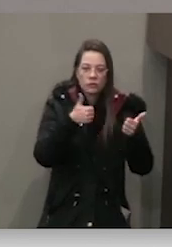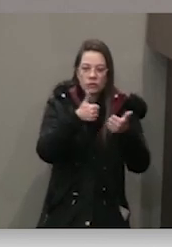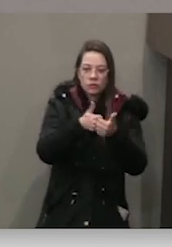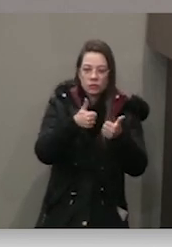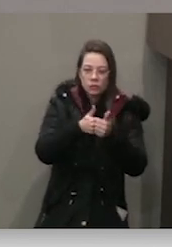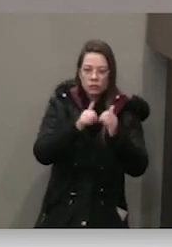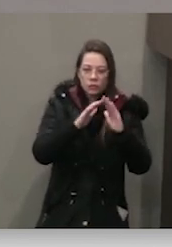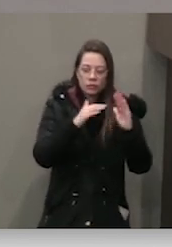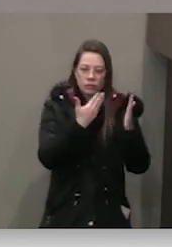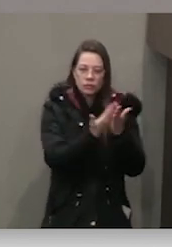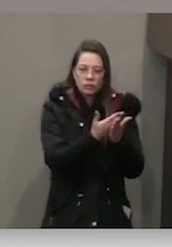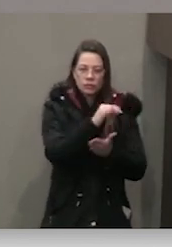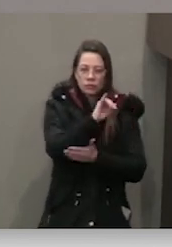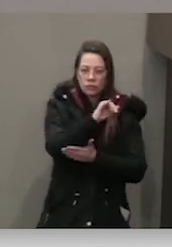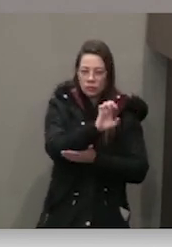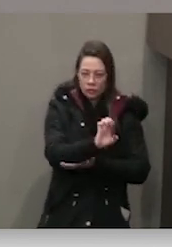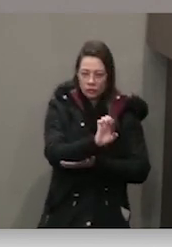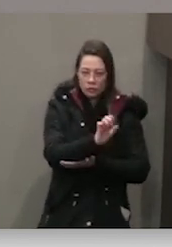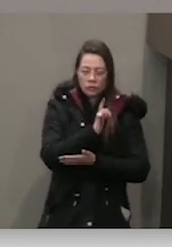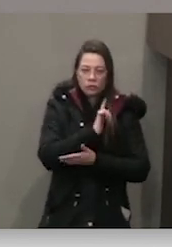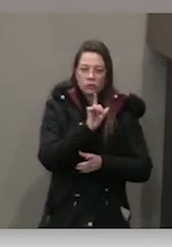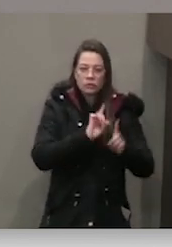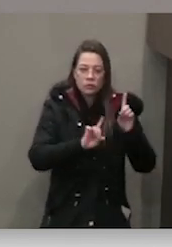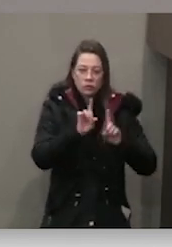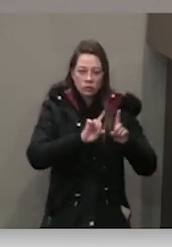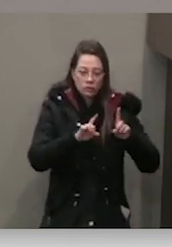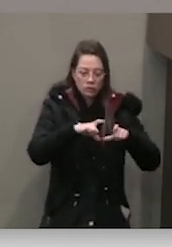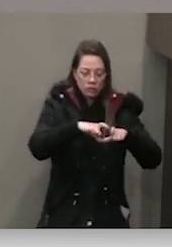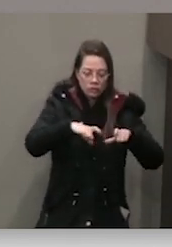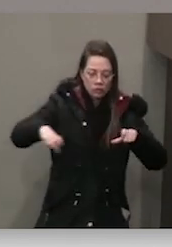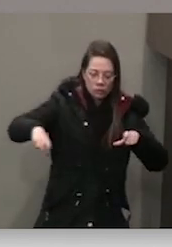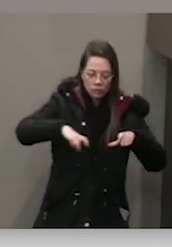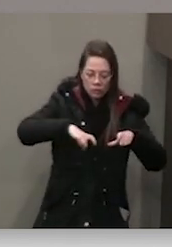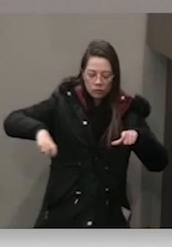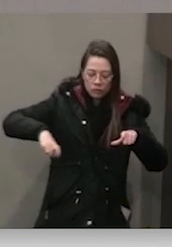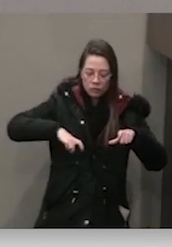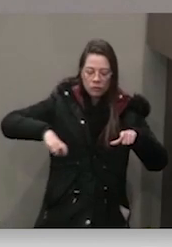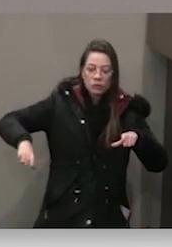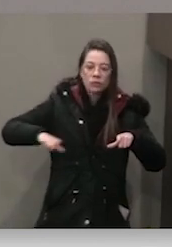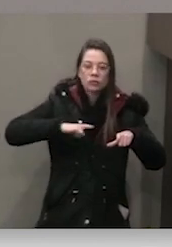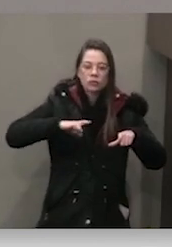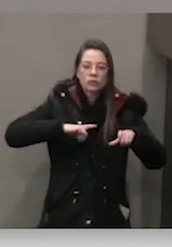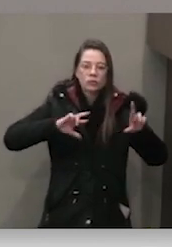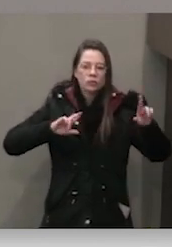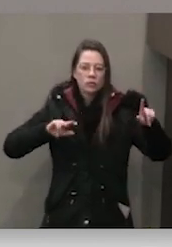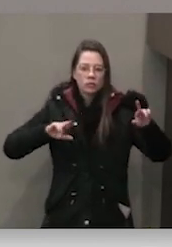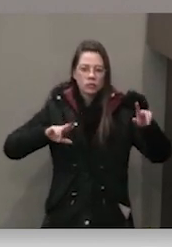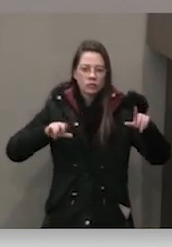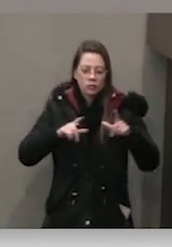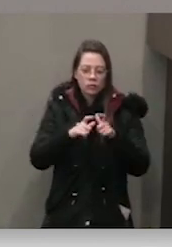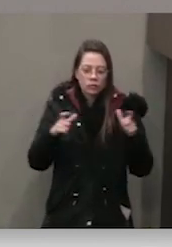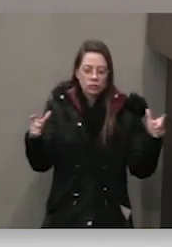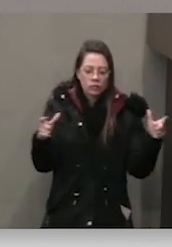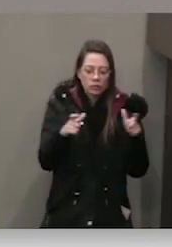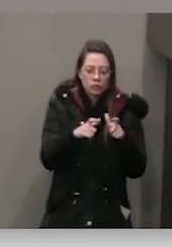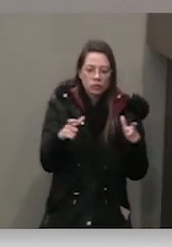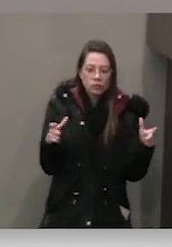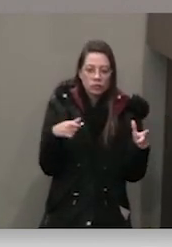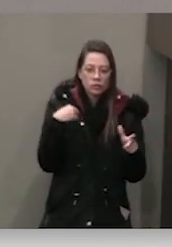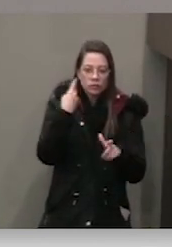Educacional, e que tinha algumas quadras, alguns quarteirões ali que tinham diferentes zoneamentos, e nós